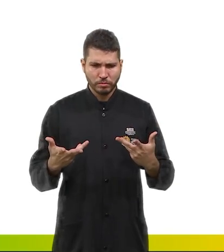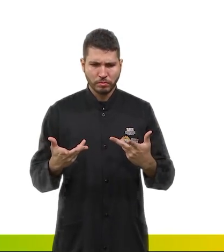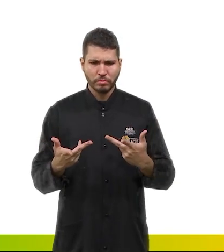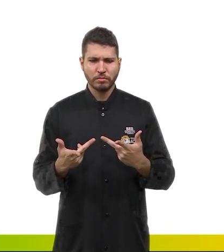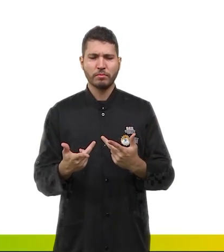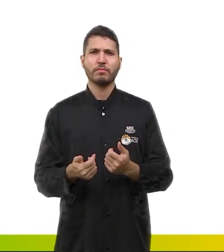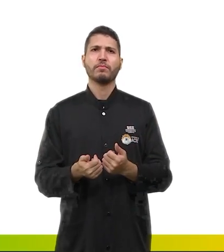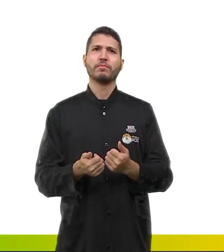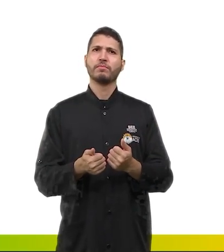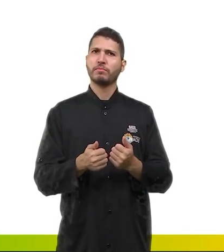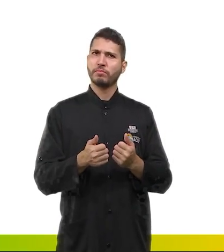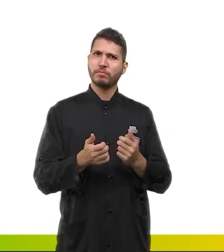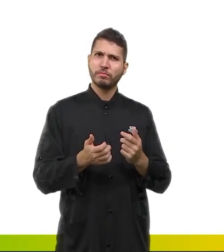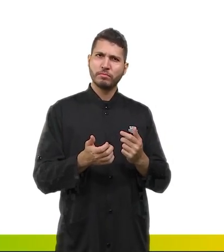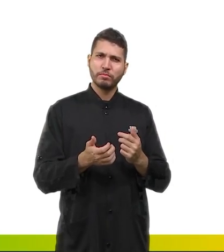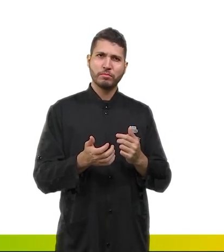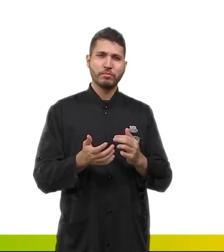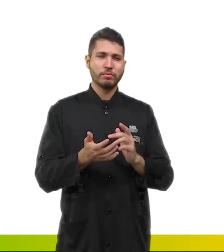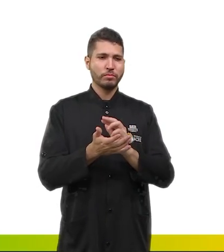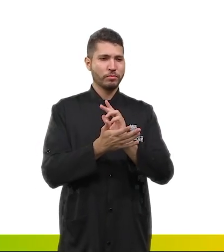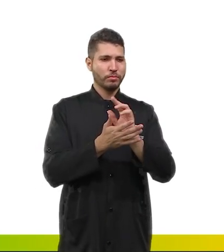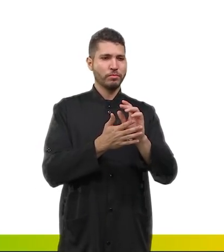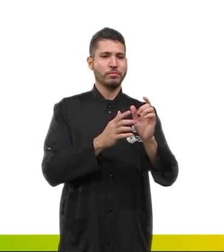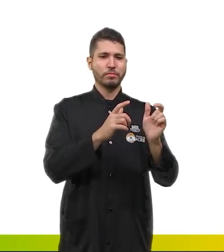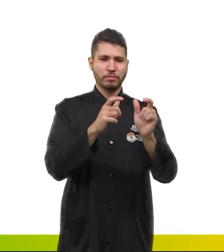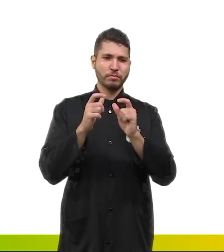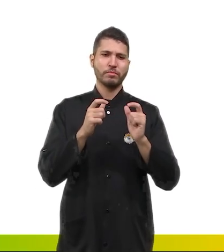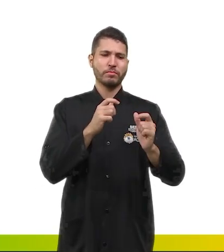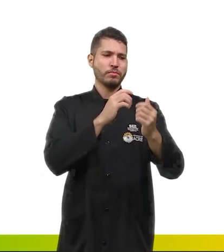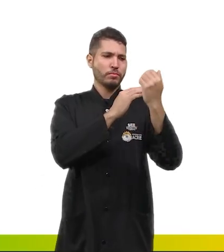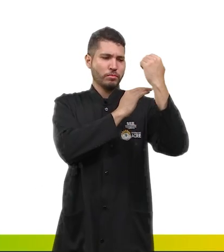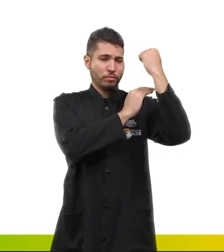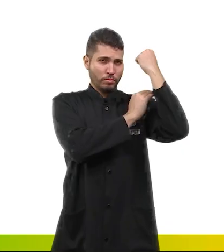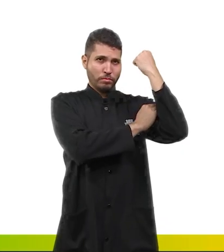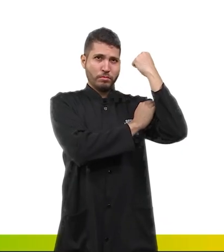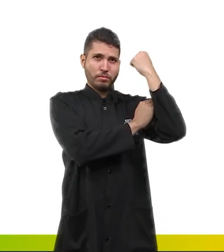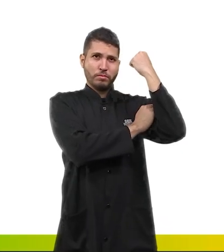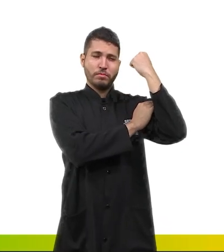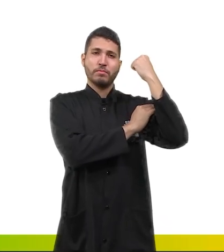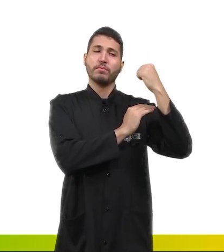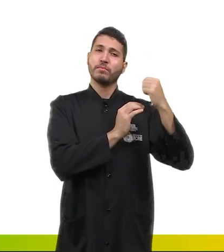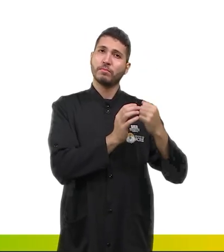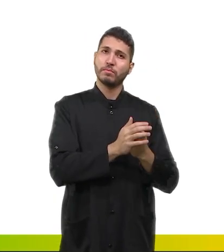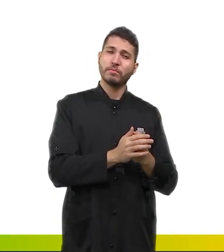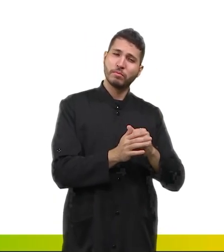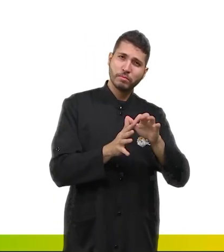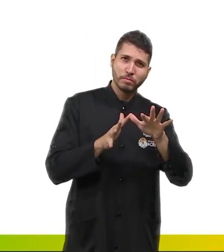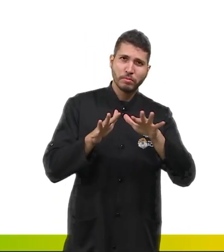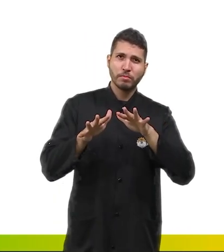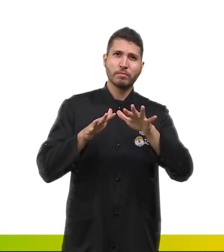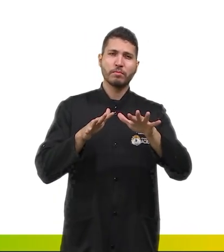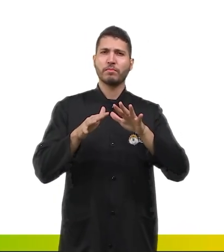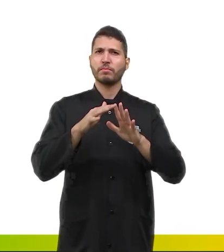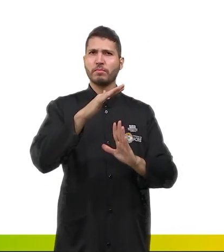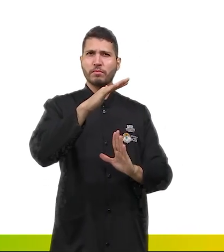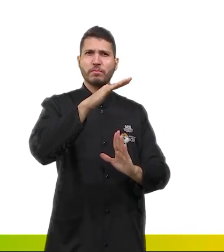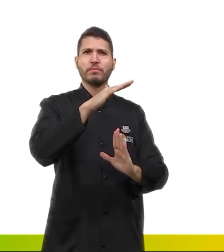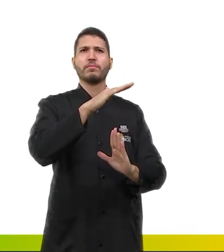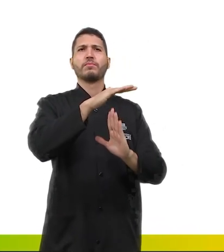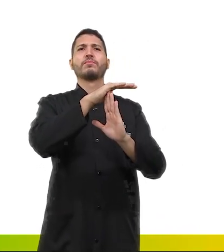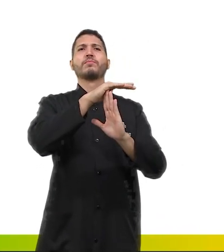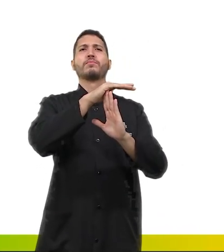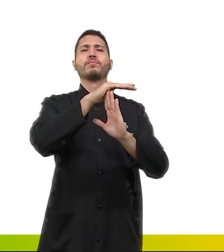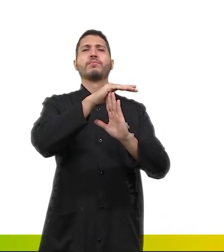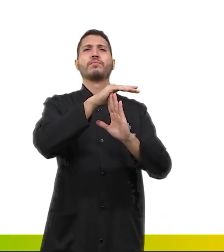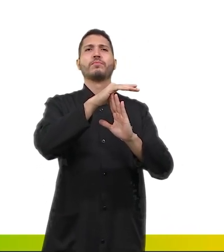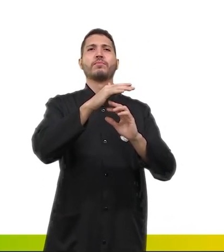grupos musculares na realização de uma sequência de movimentos com máximo de eficiência e